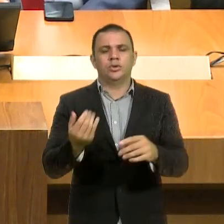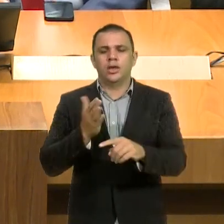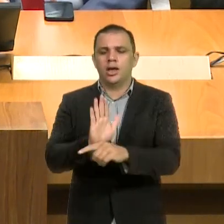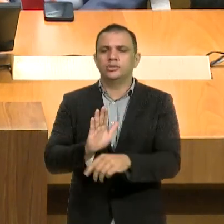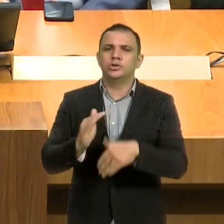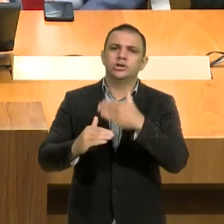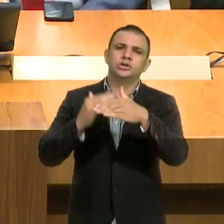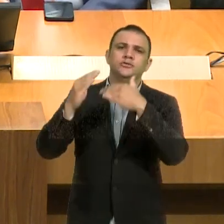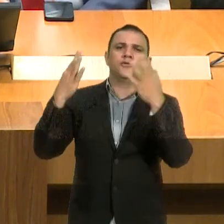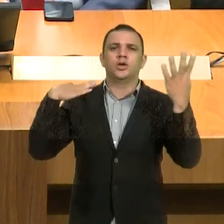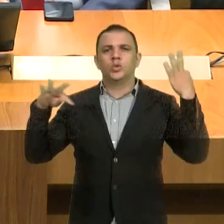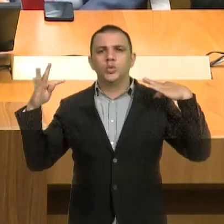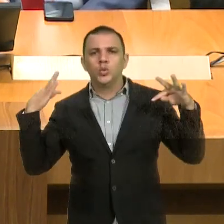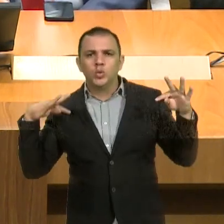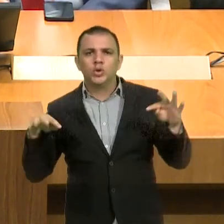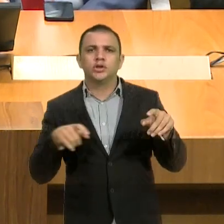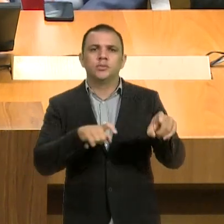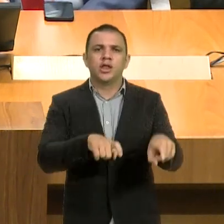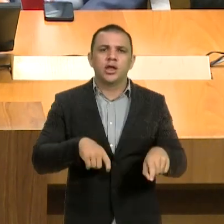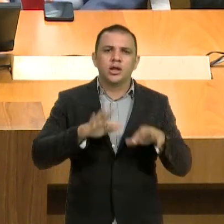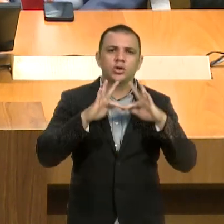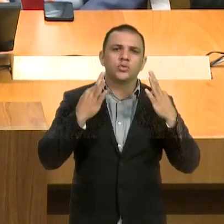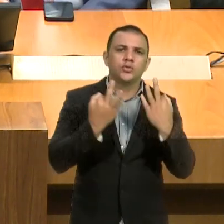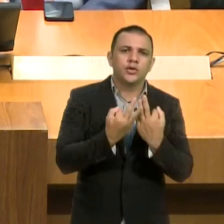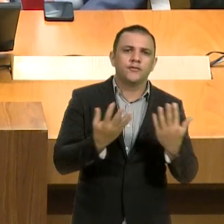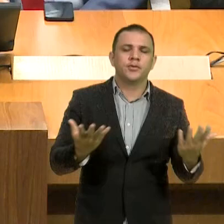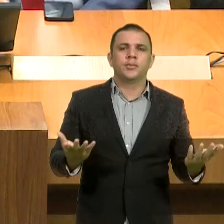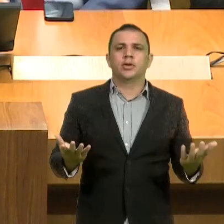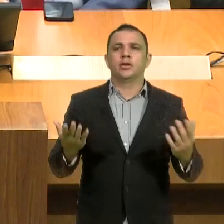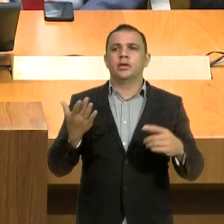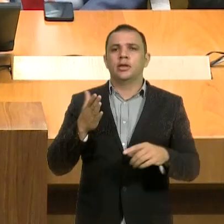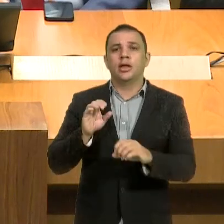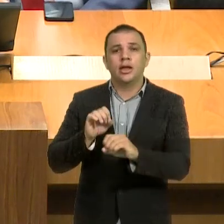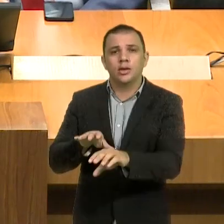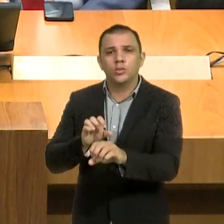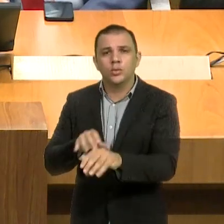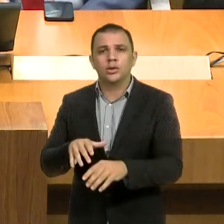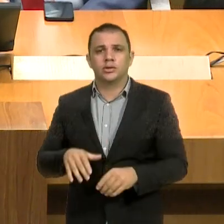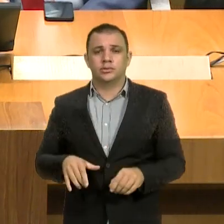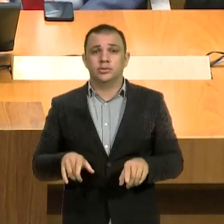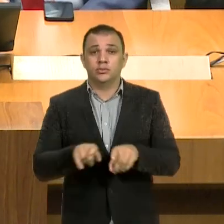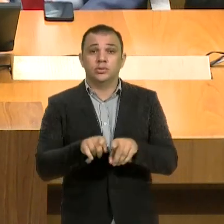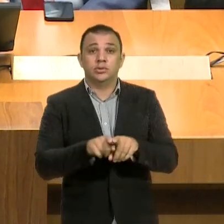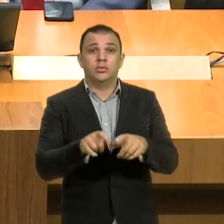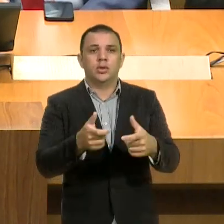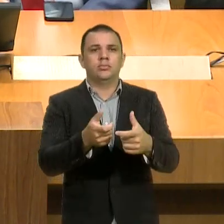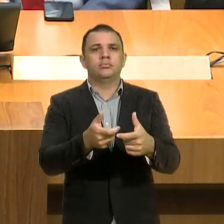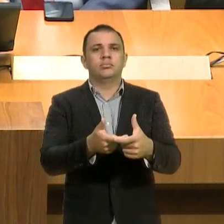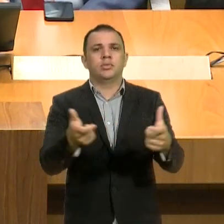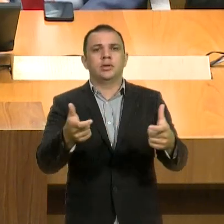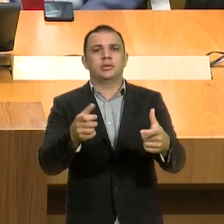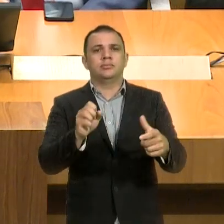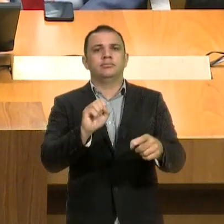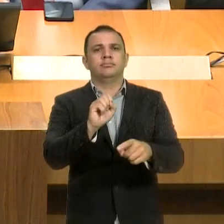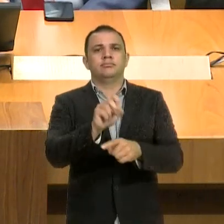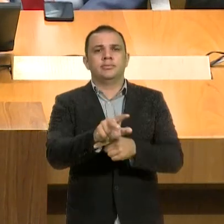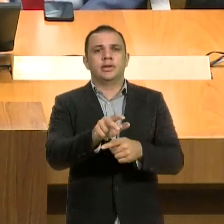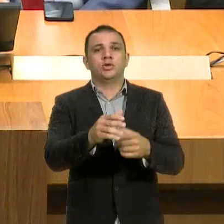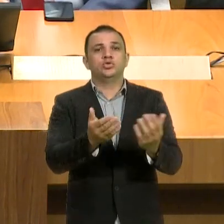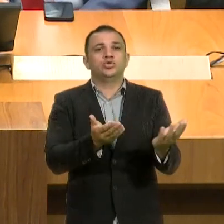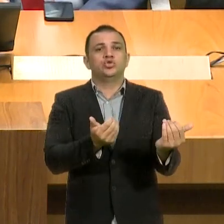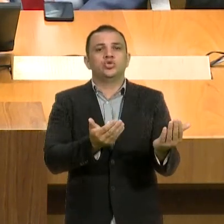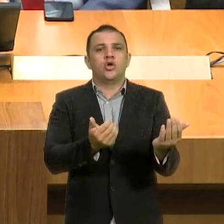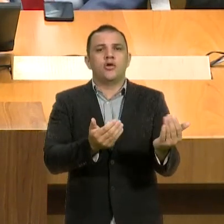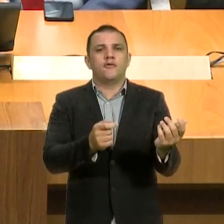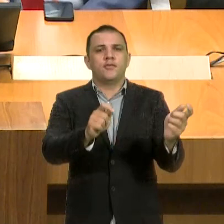turismo, a agricultura familiar, a educação e oportunidades para a juventude,